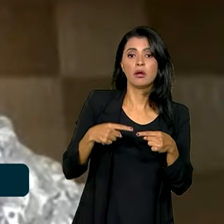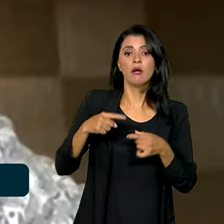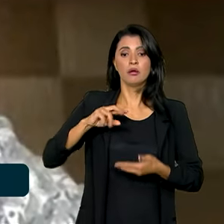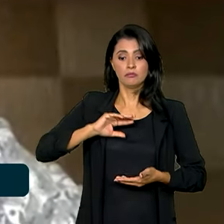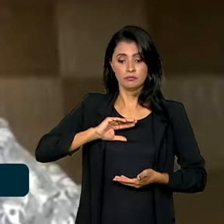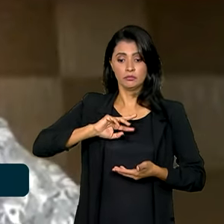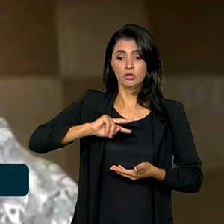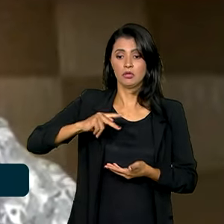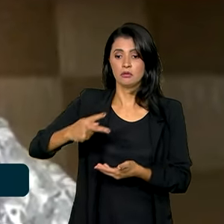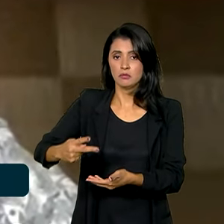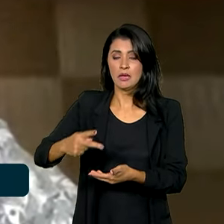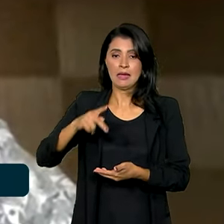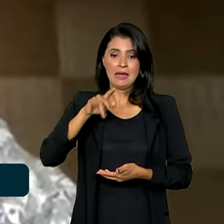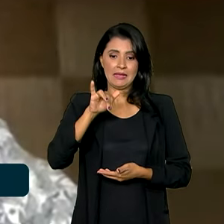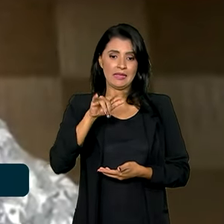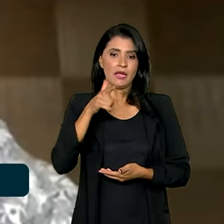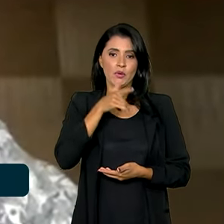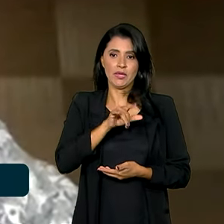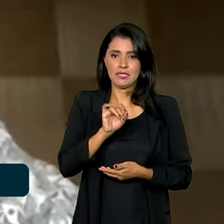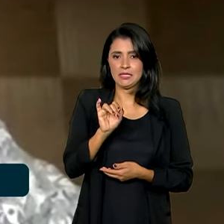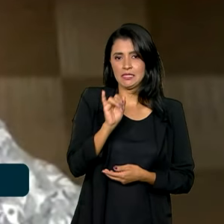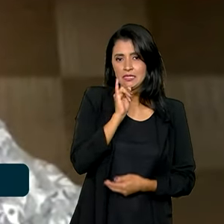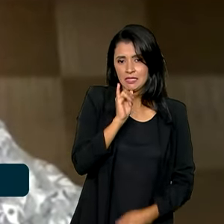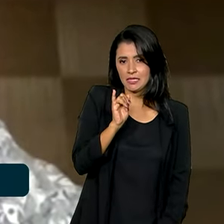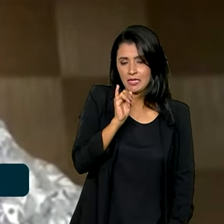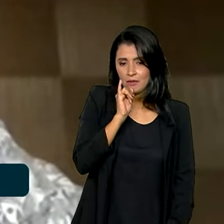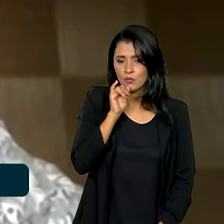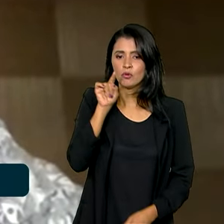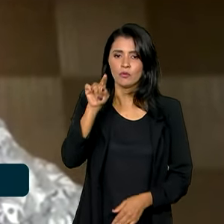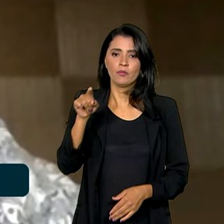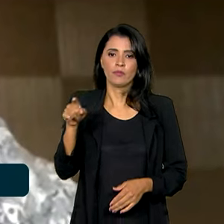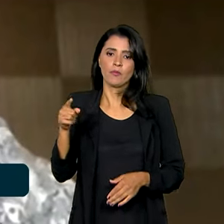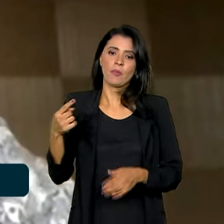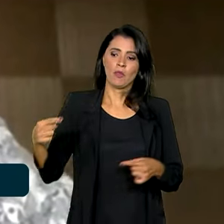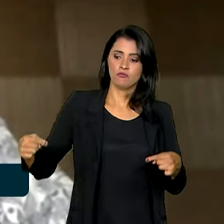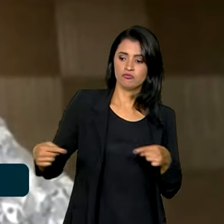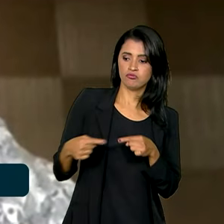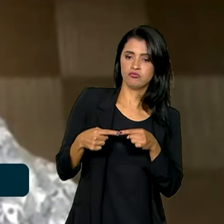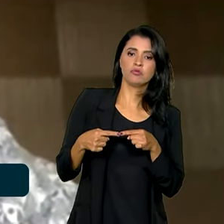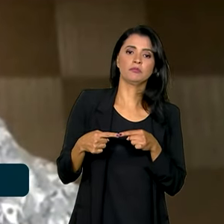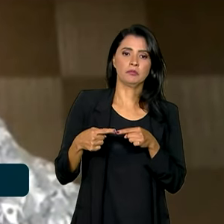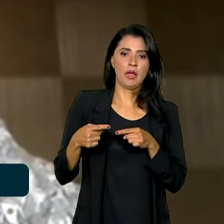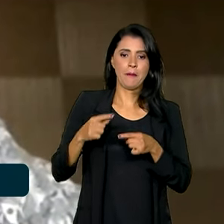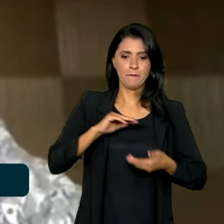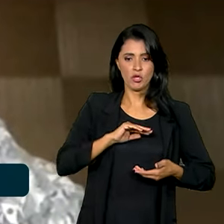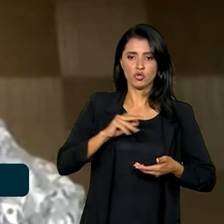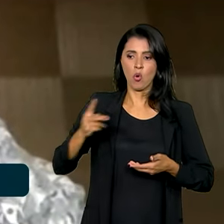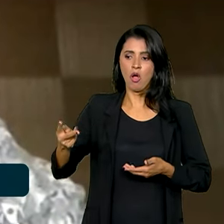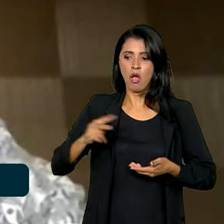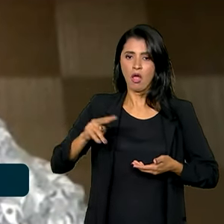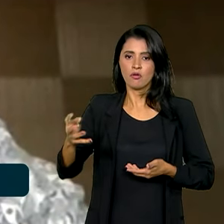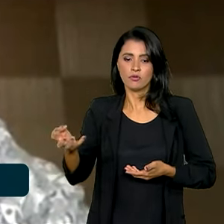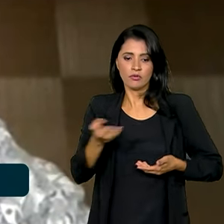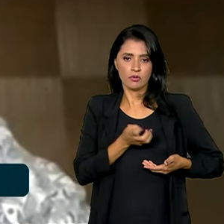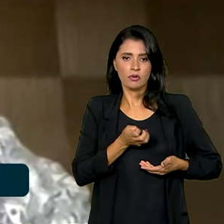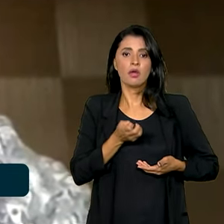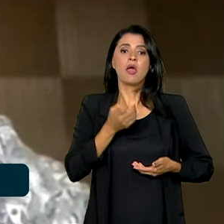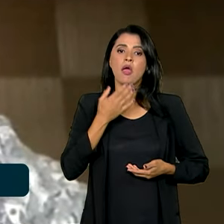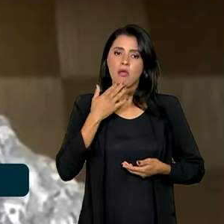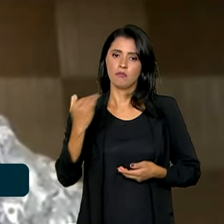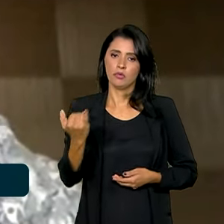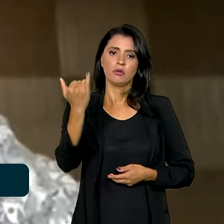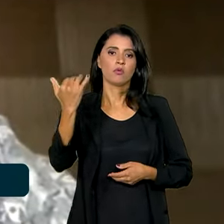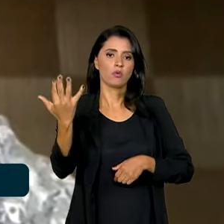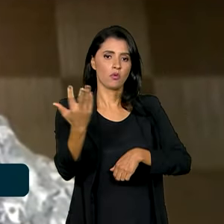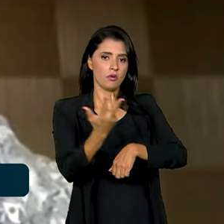transplante. Então, casar o receptor com o doador é importante para a qualidade e sobrevida